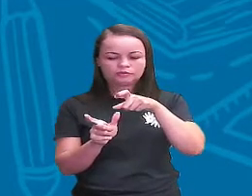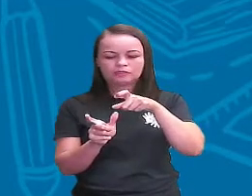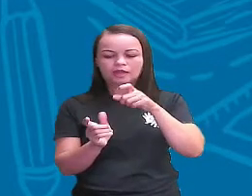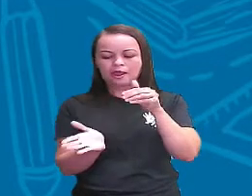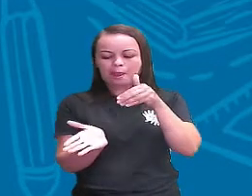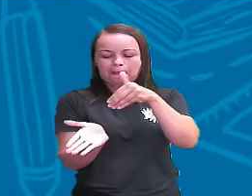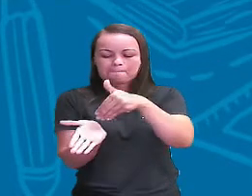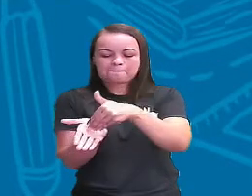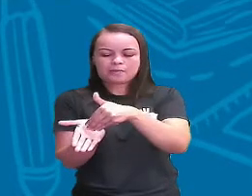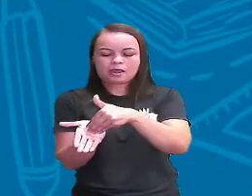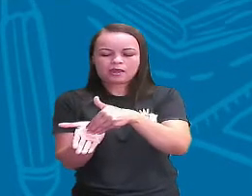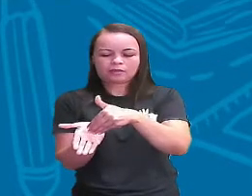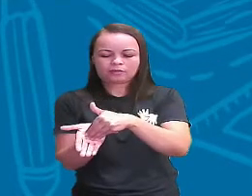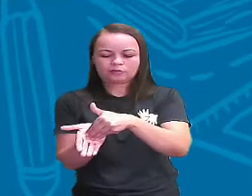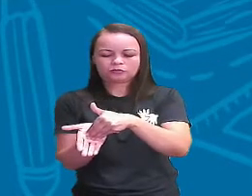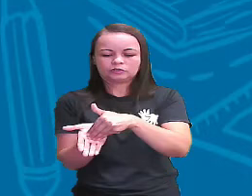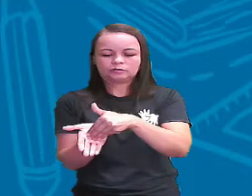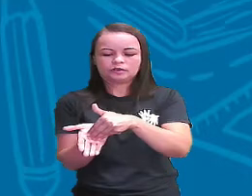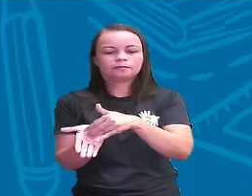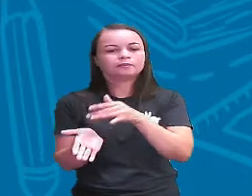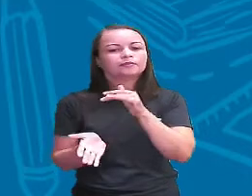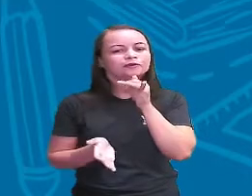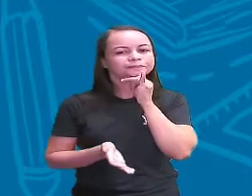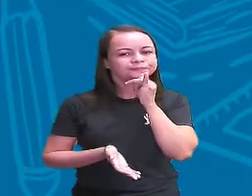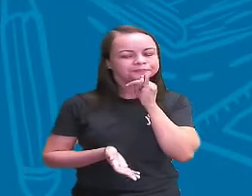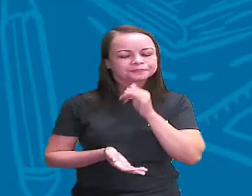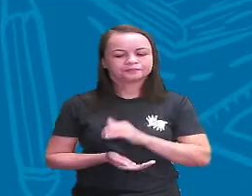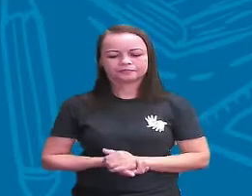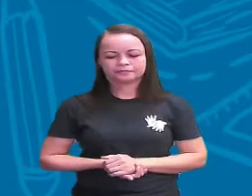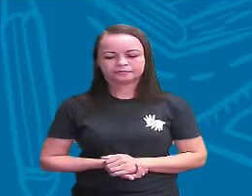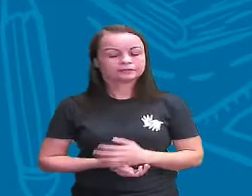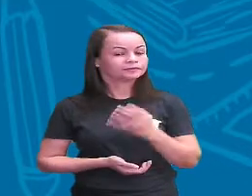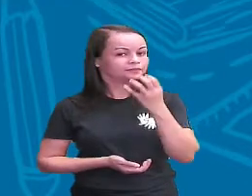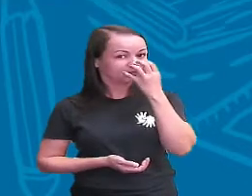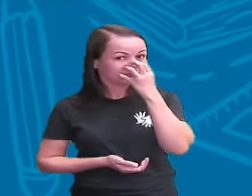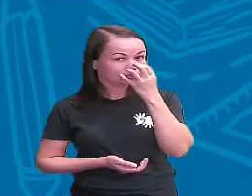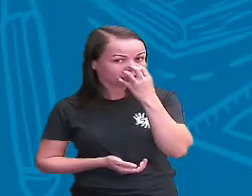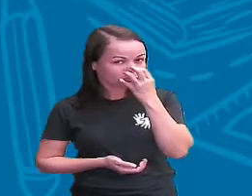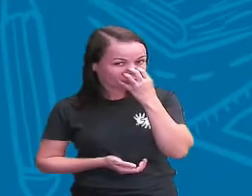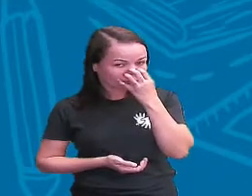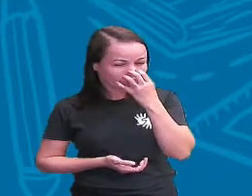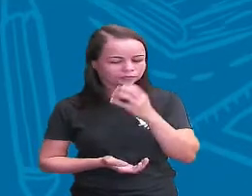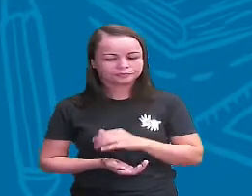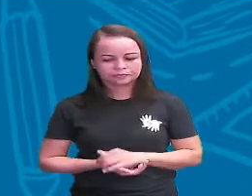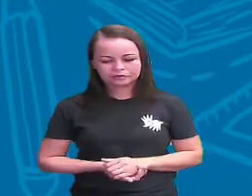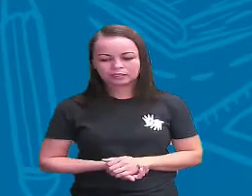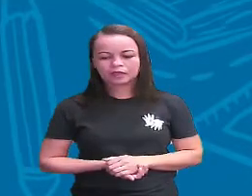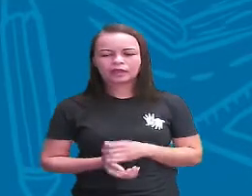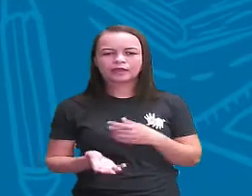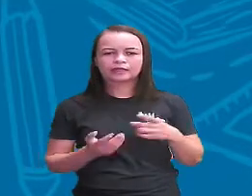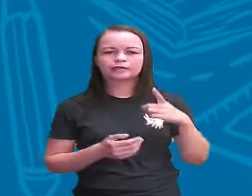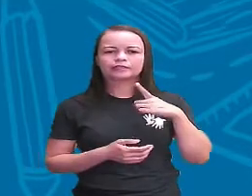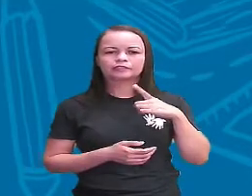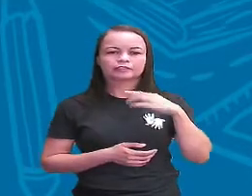mais forte. Por exemplo, cachorro, eu tenho aí